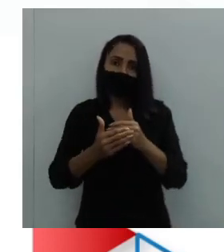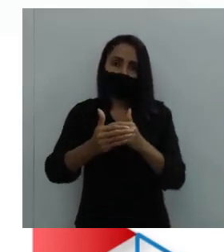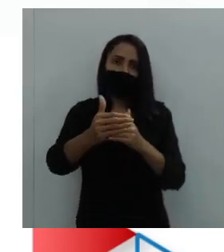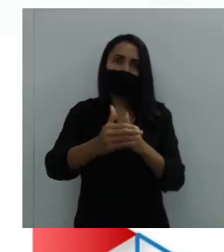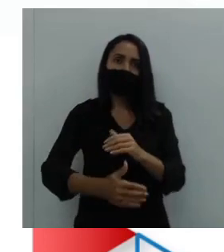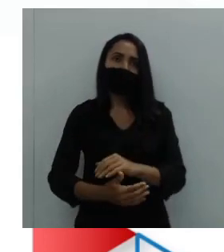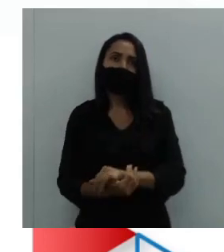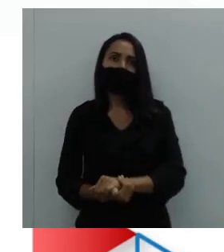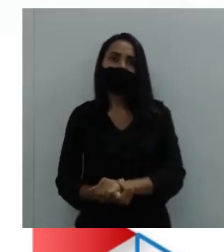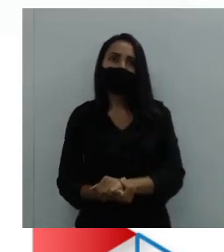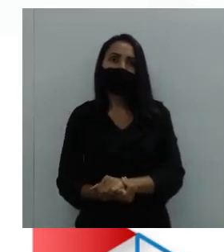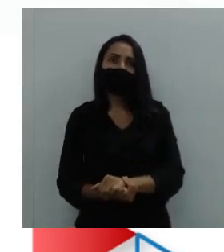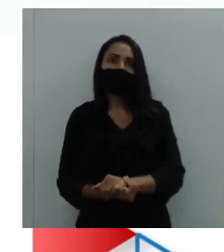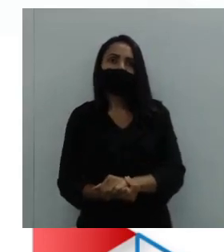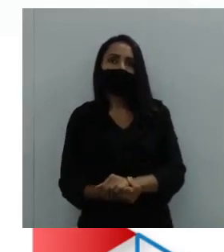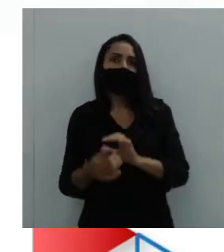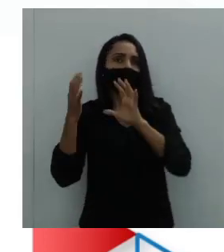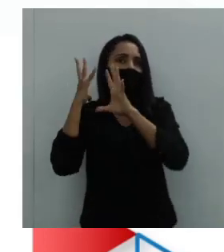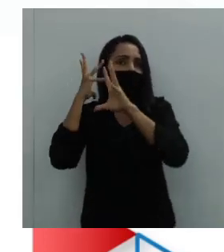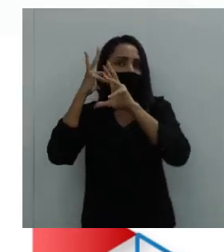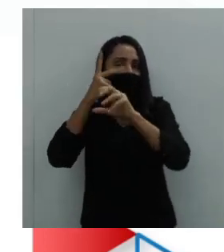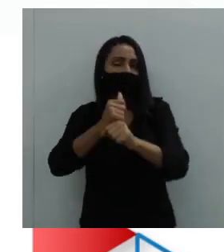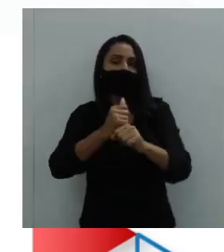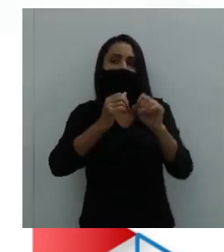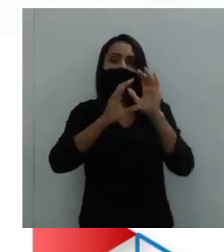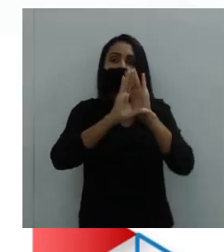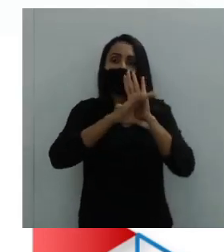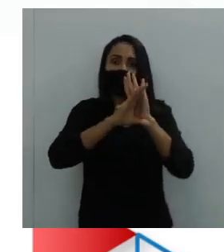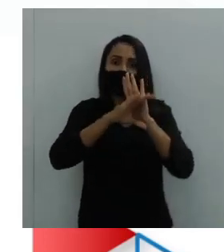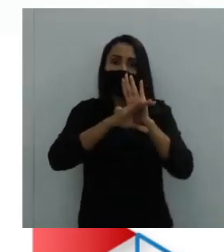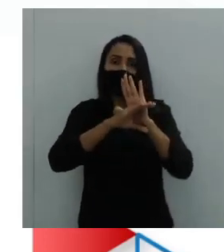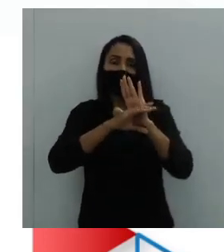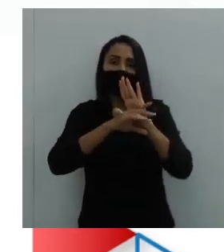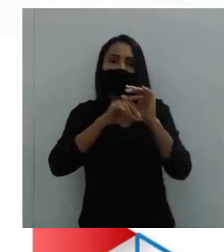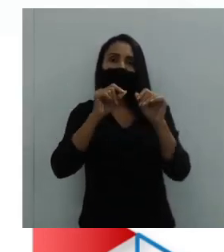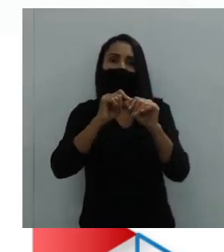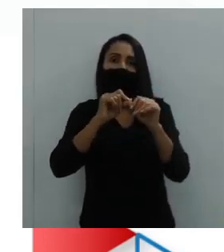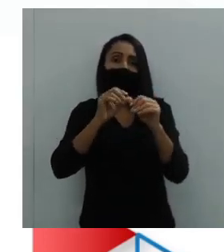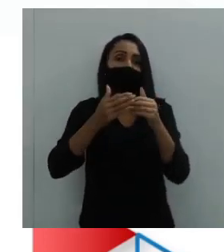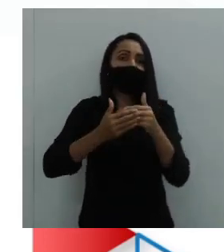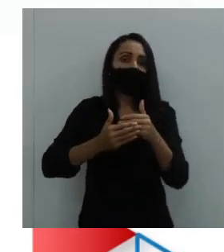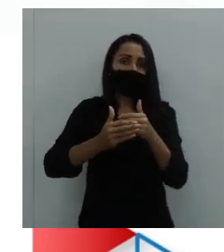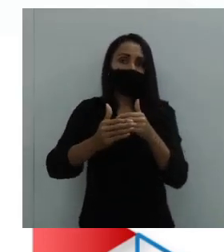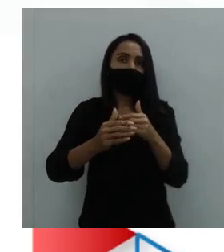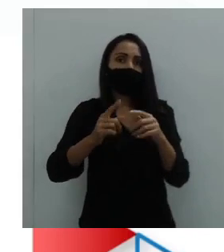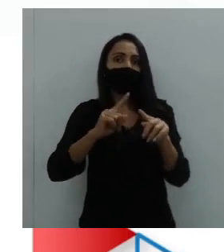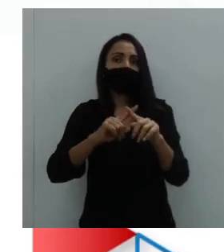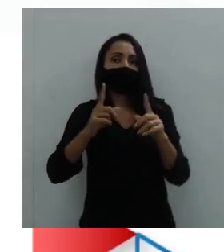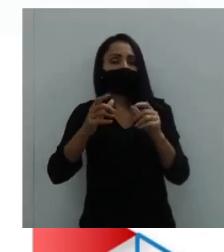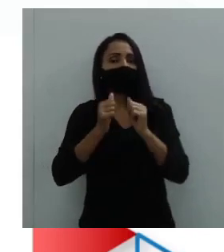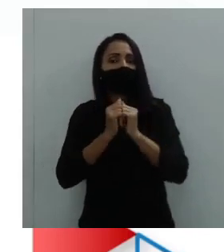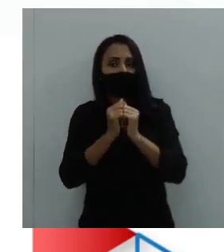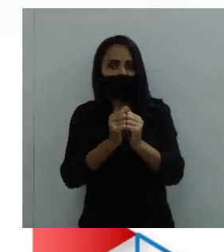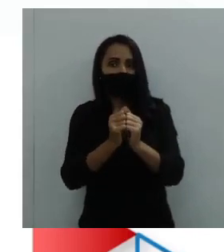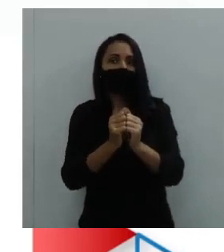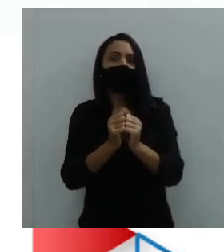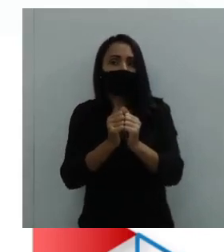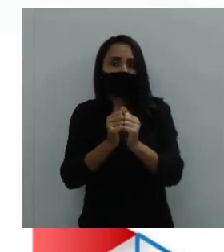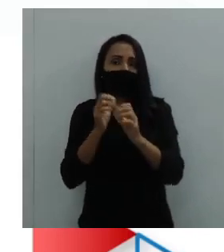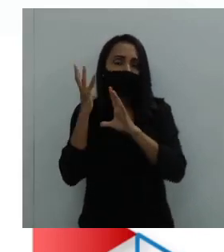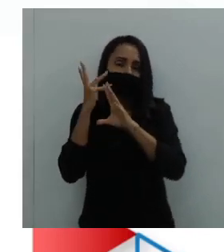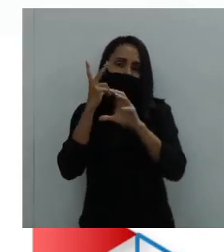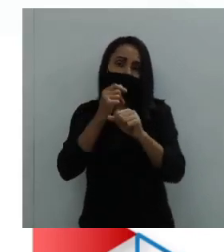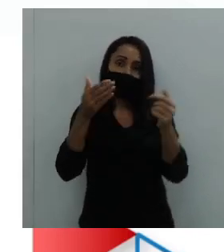ó. Relembrando os conceitos que eu deveria ter feito isso logo no comecinho, mas a gente tá aqui junto para rever,